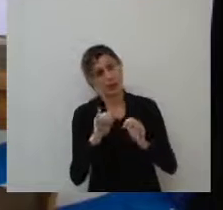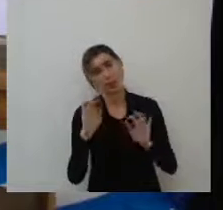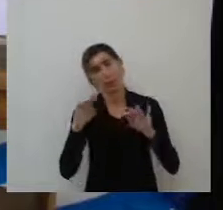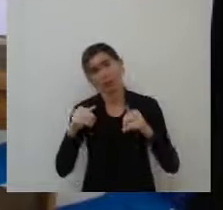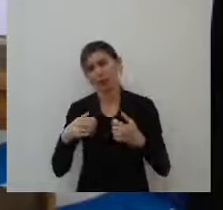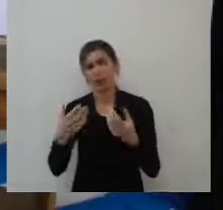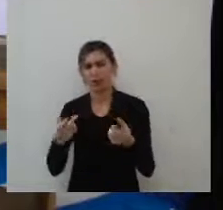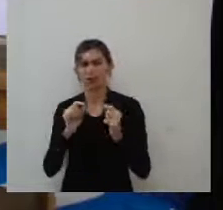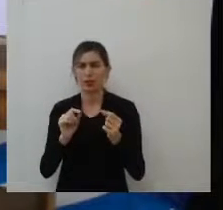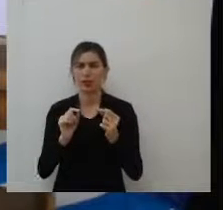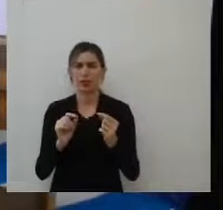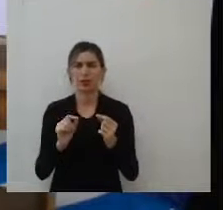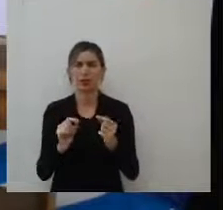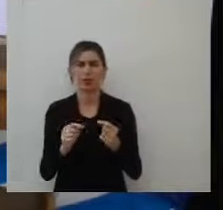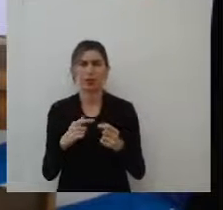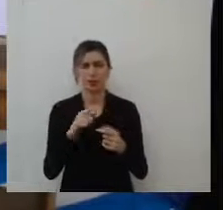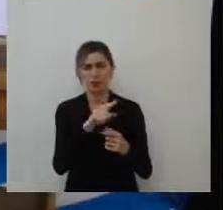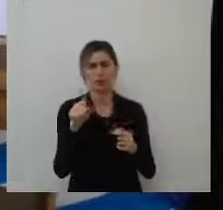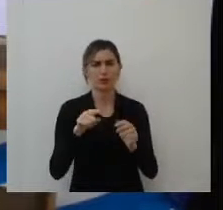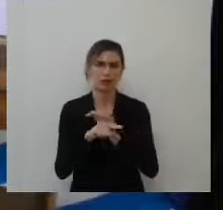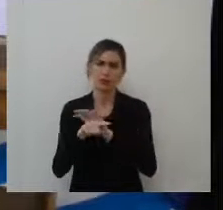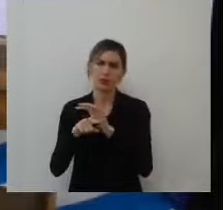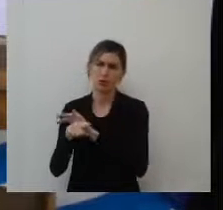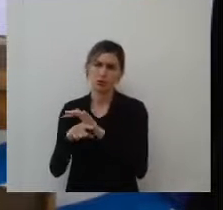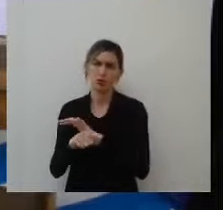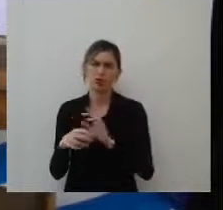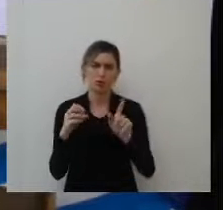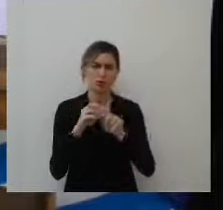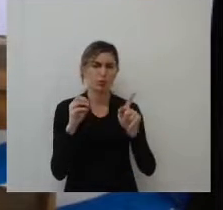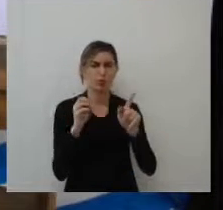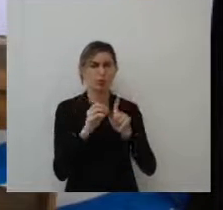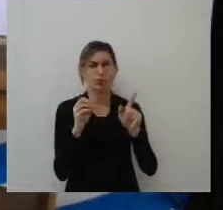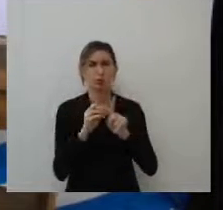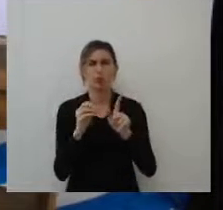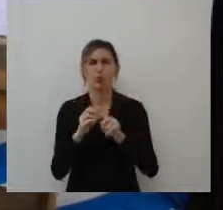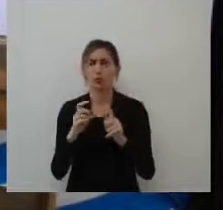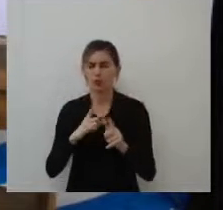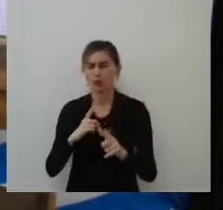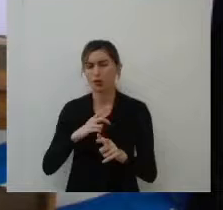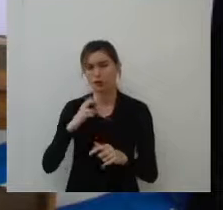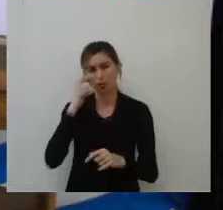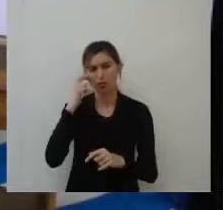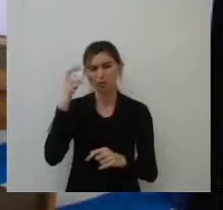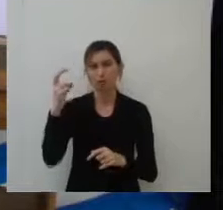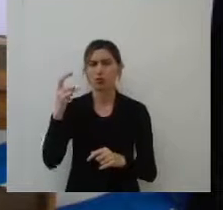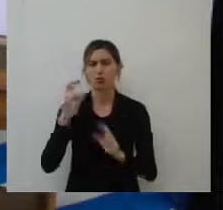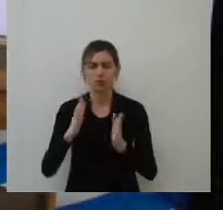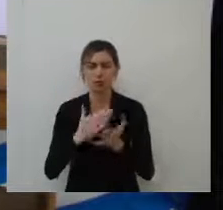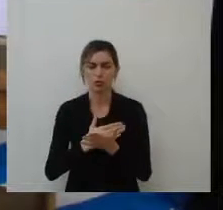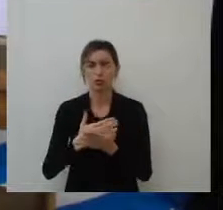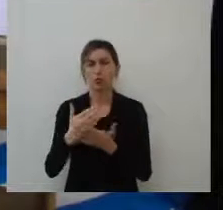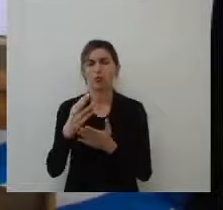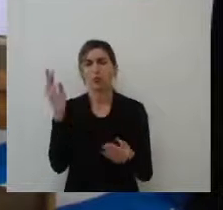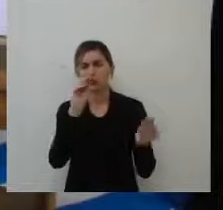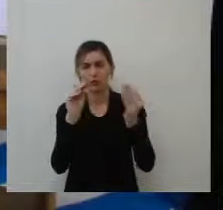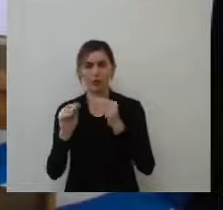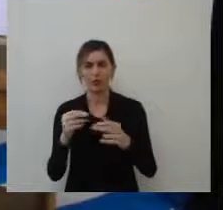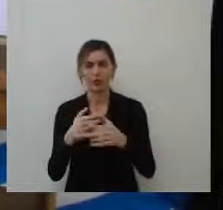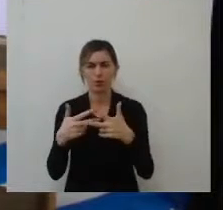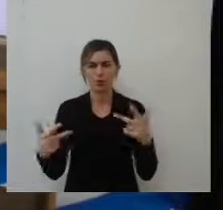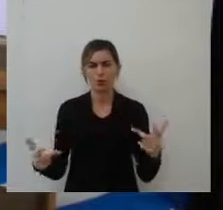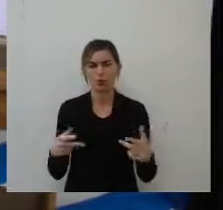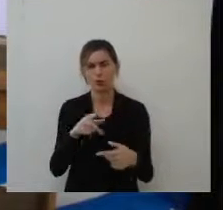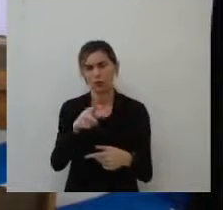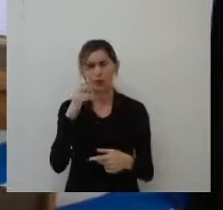que quando você pesquisa uma coisa no Google, tá? Existe uma inteligência artificial que já começa a colocar coisas